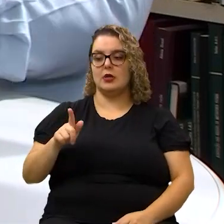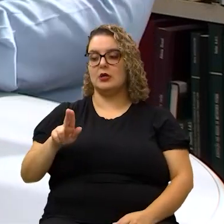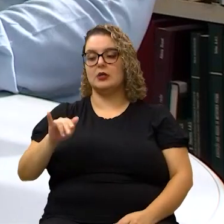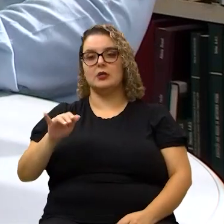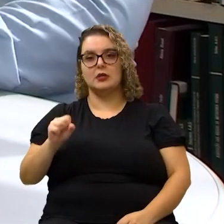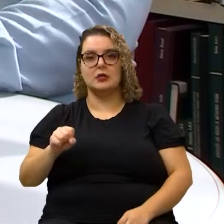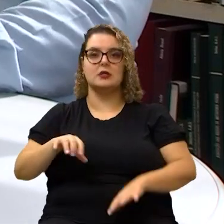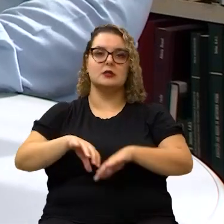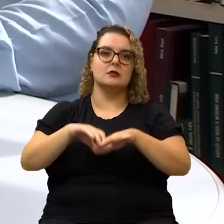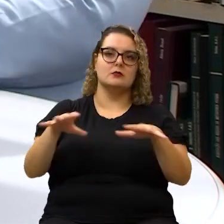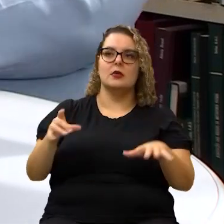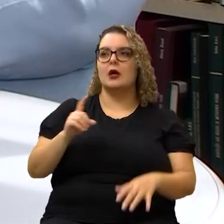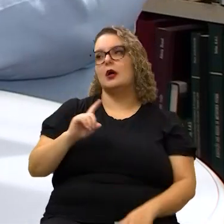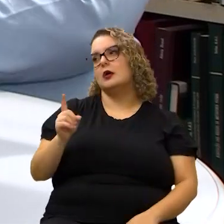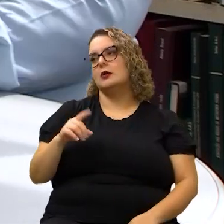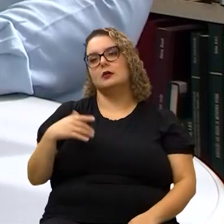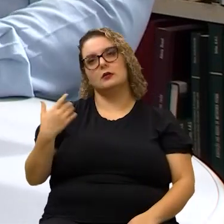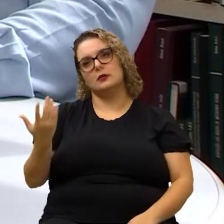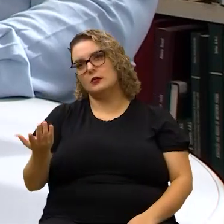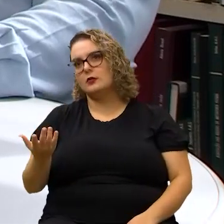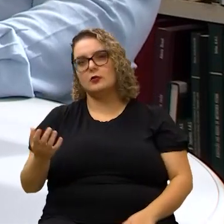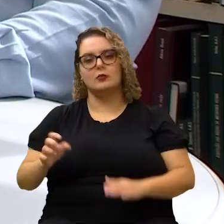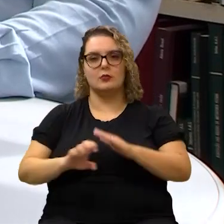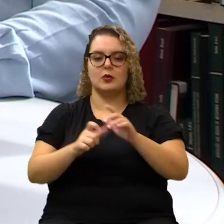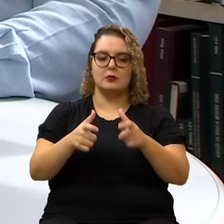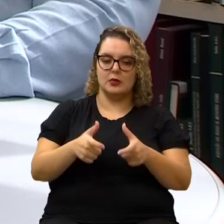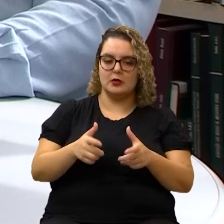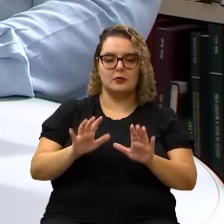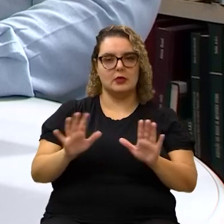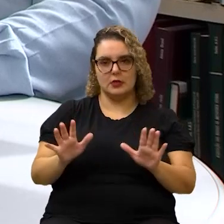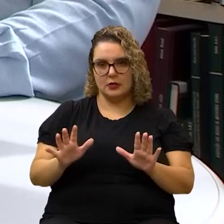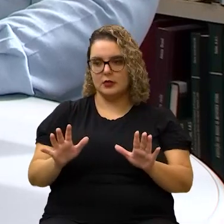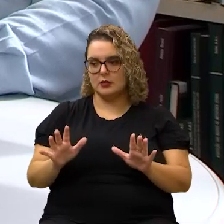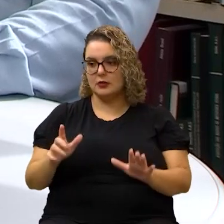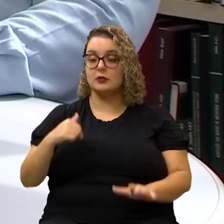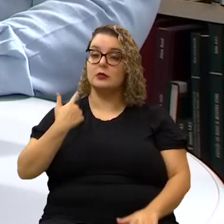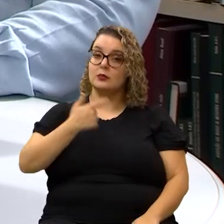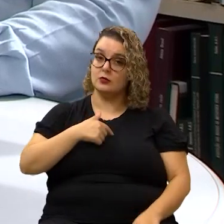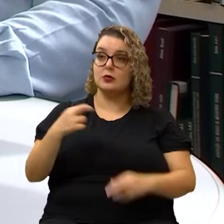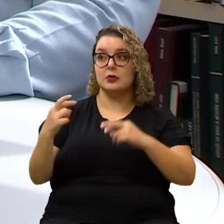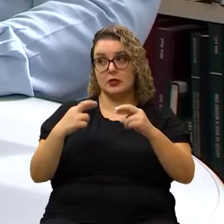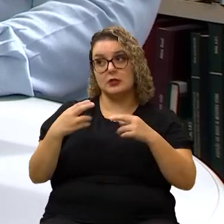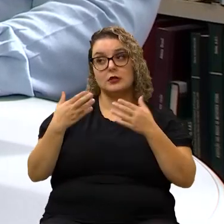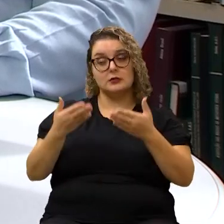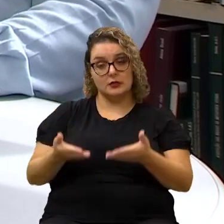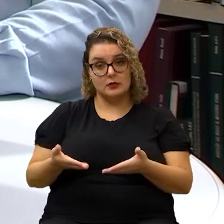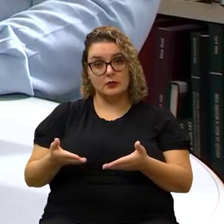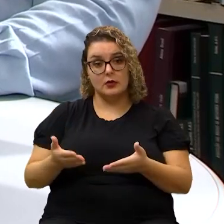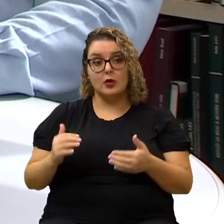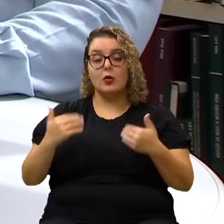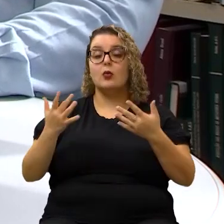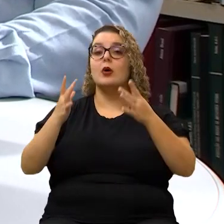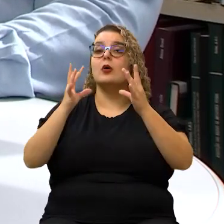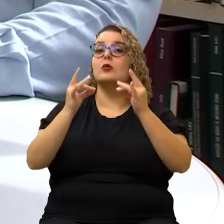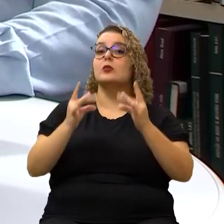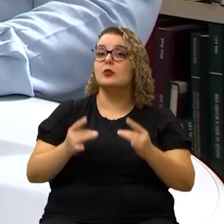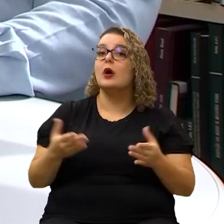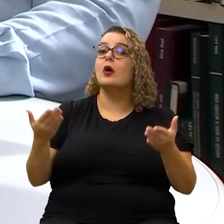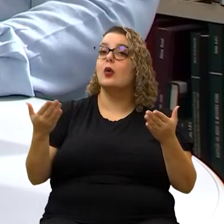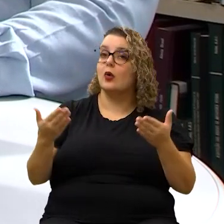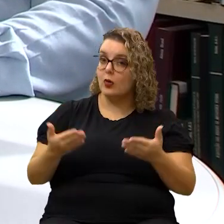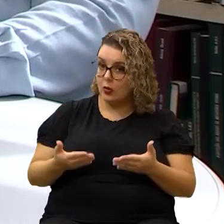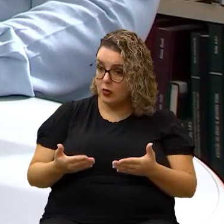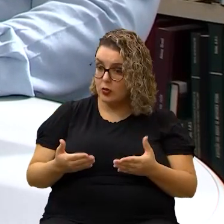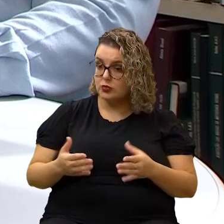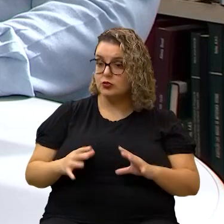guias separados. Mas aí já não é mais uma empresa de pequeno porte, né? Então a gente tem que levar em consideração isso. Qual que é o detalhe? Hoje